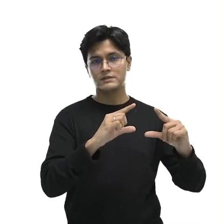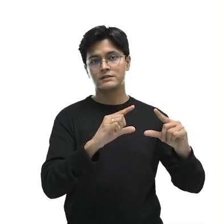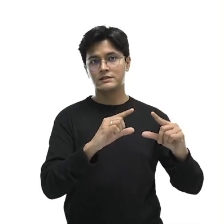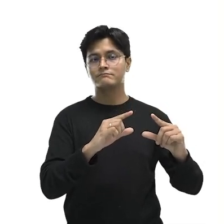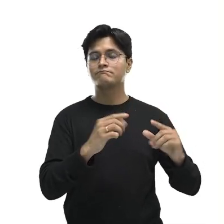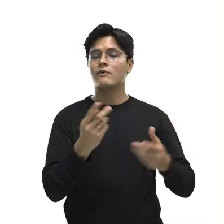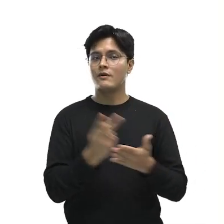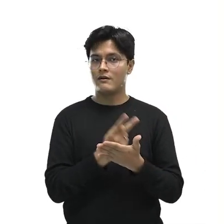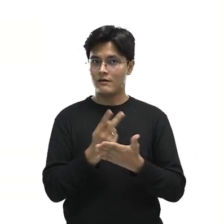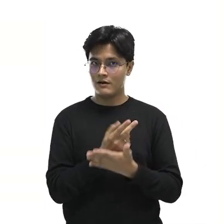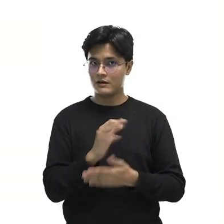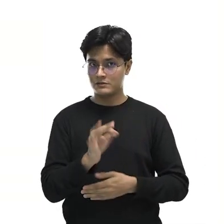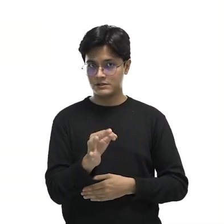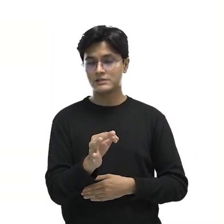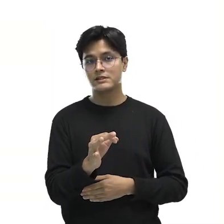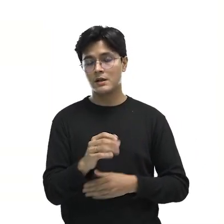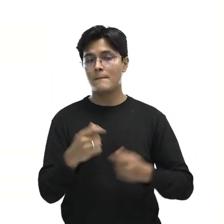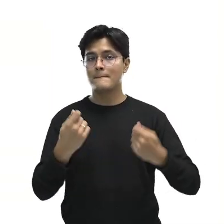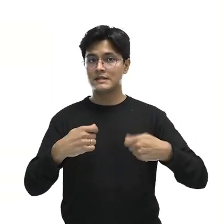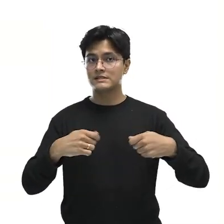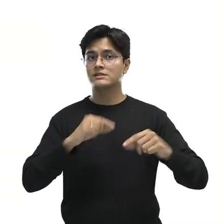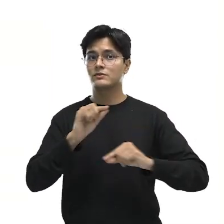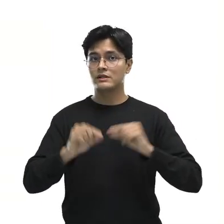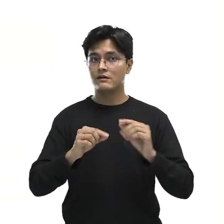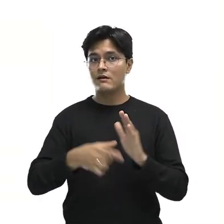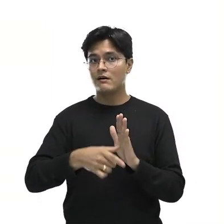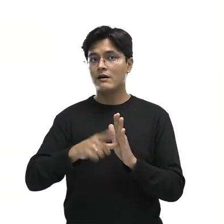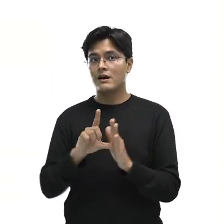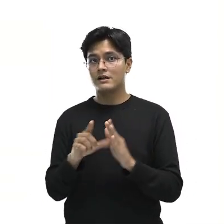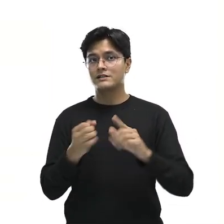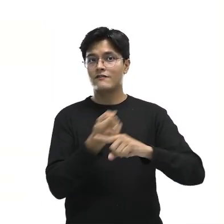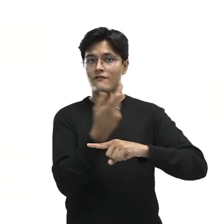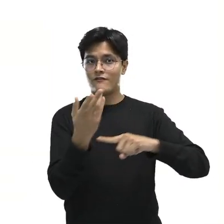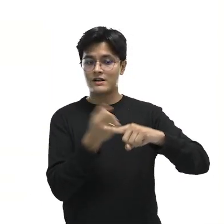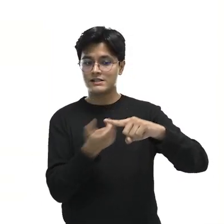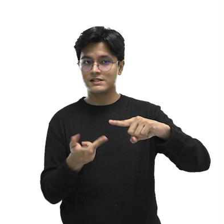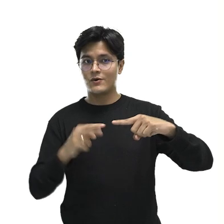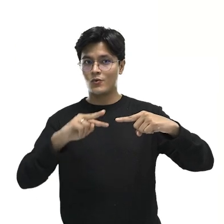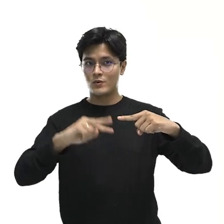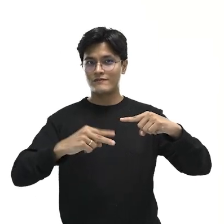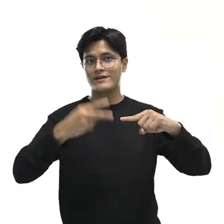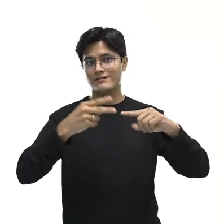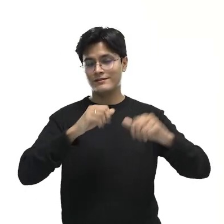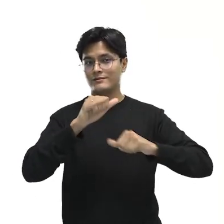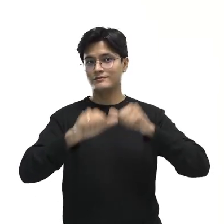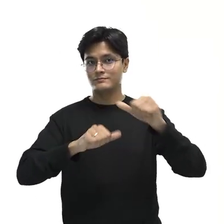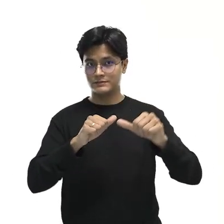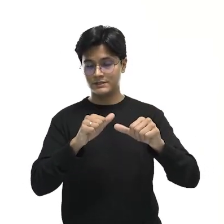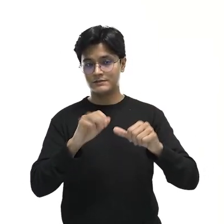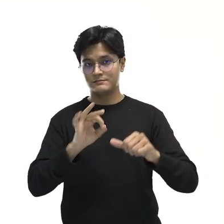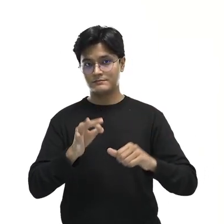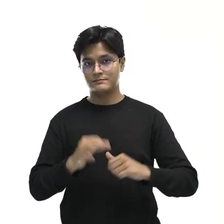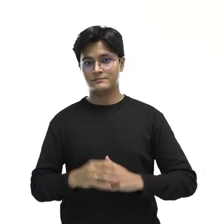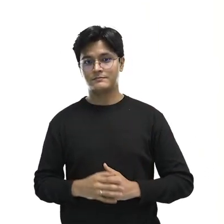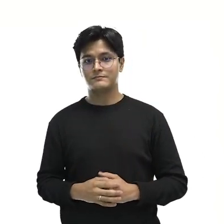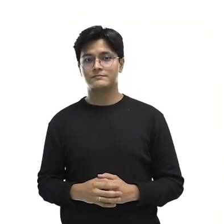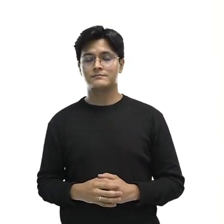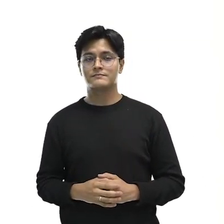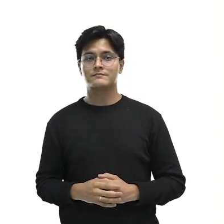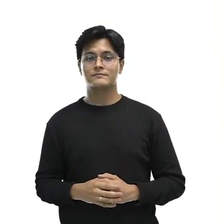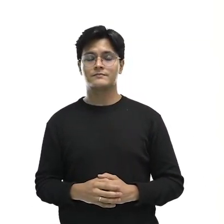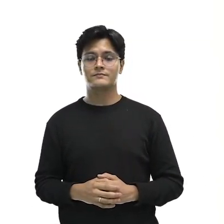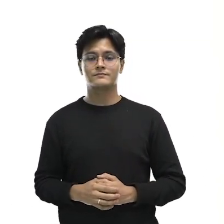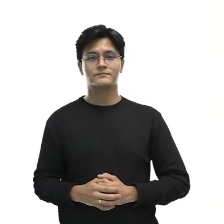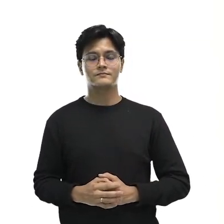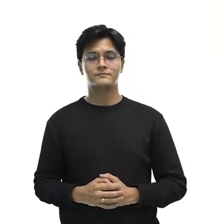a fração. Não esqueçam desse detalhe, tá? Nós precisamos inverter a fração quando